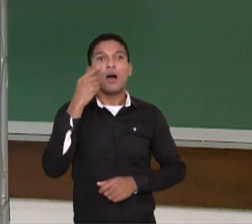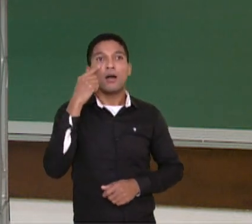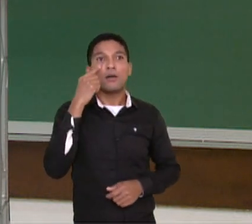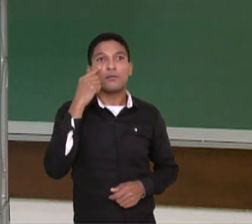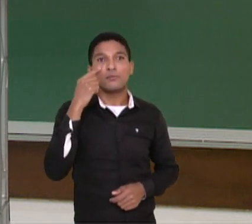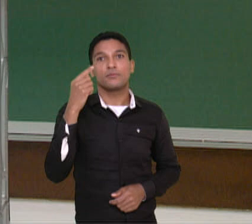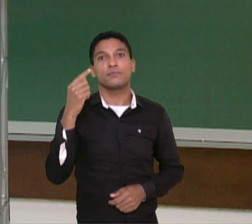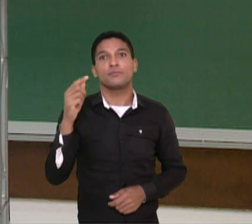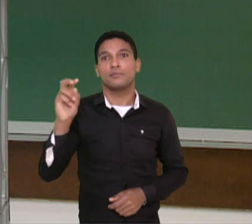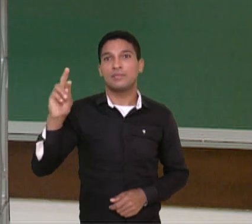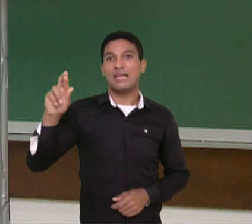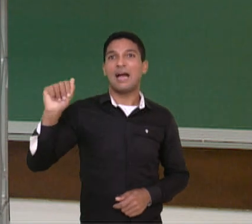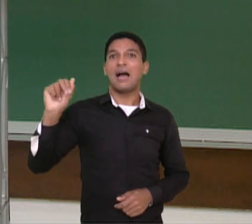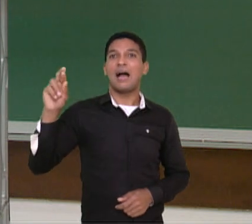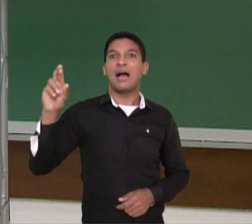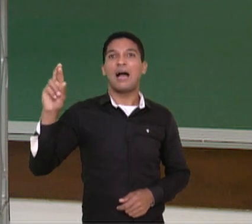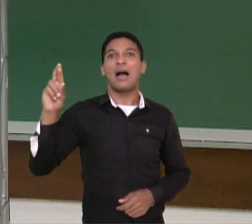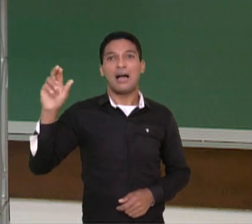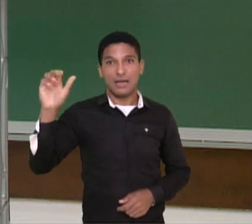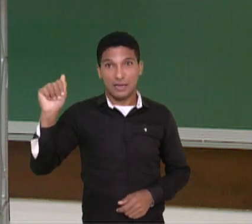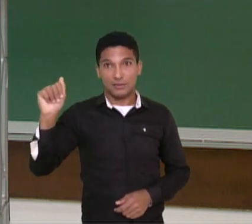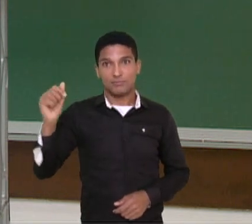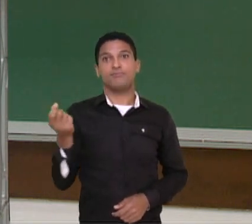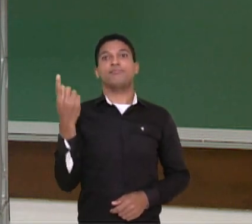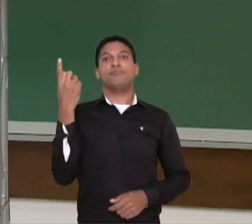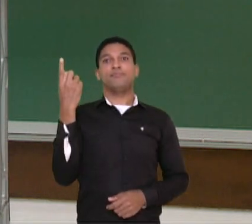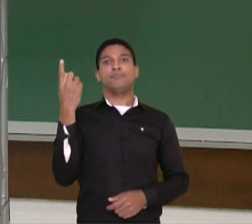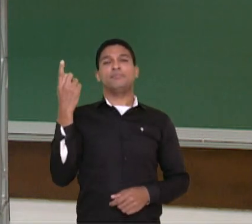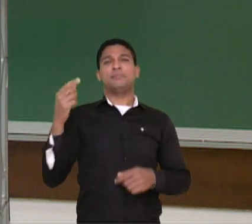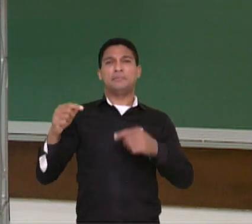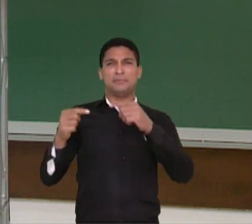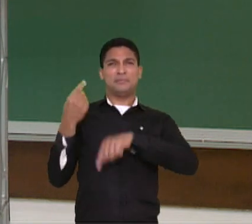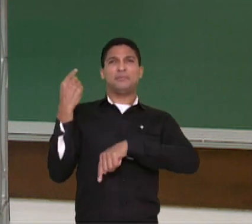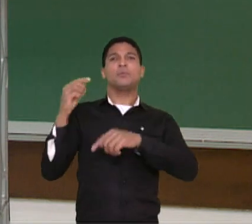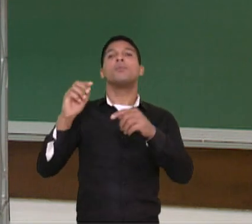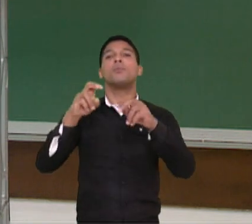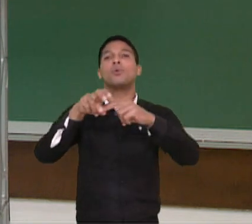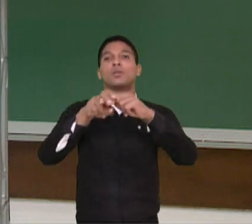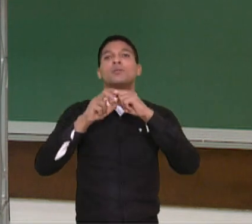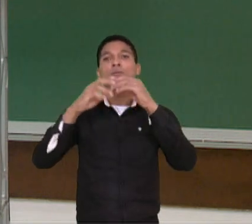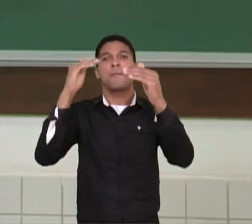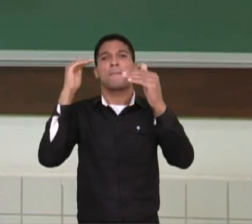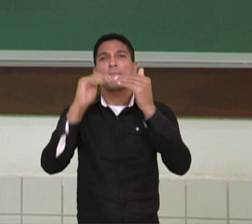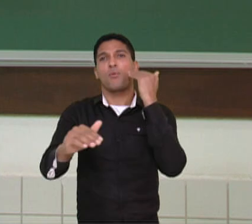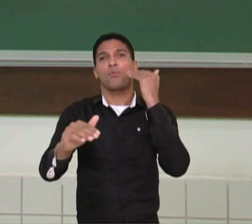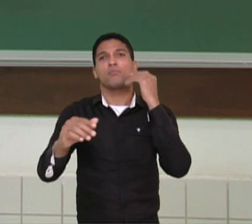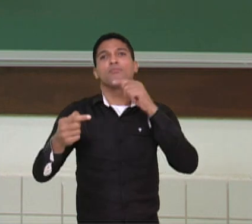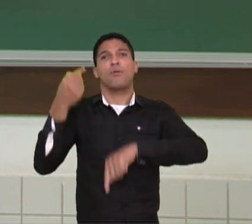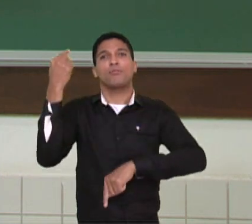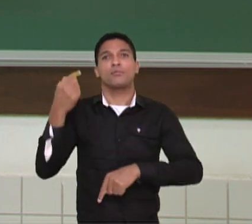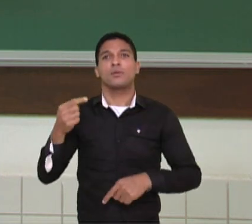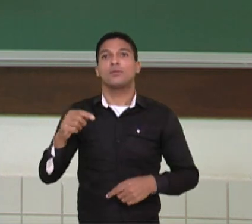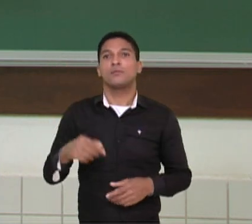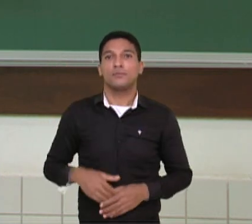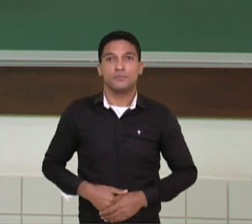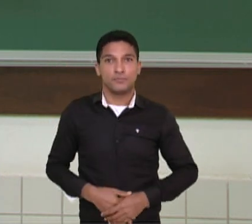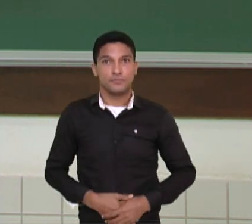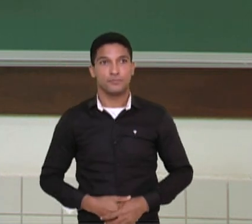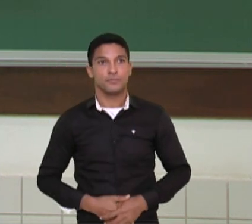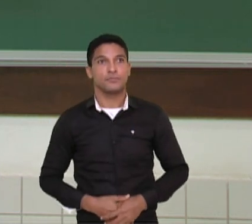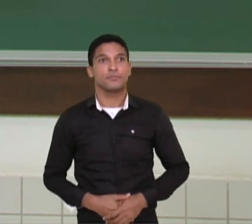outro. Beleza, galera? Olha só, agora nós temos uma questão do Enem. Você que está se preparando para o Enem, você que